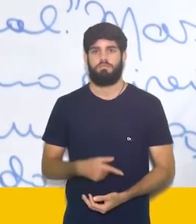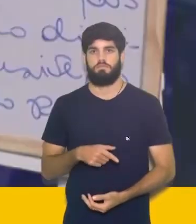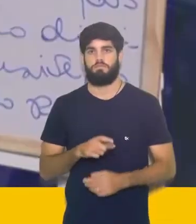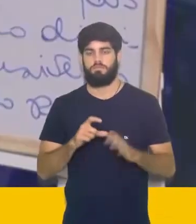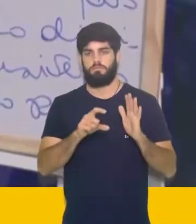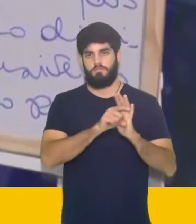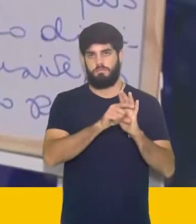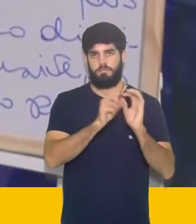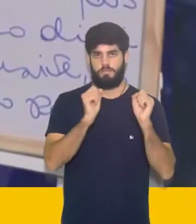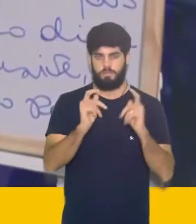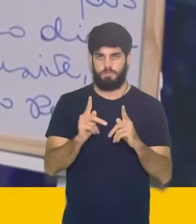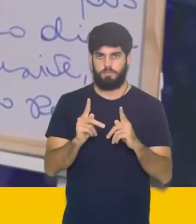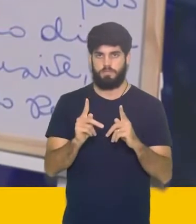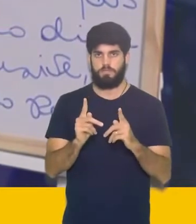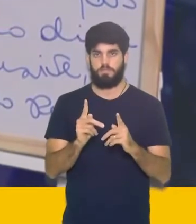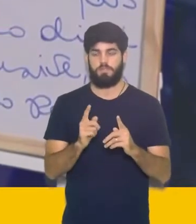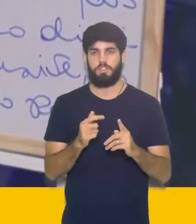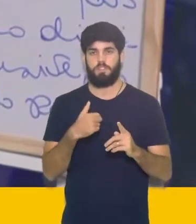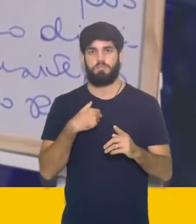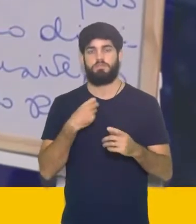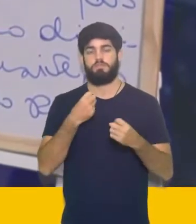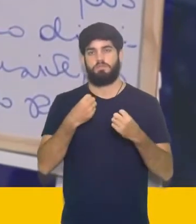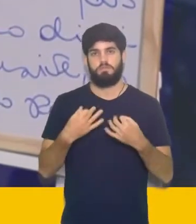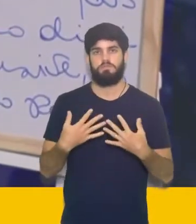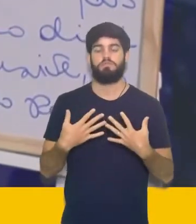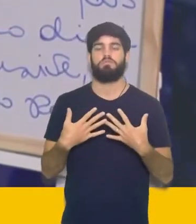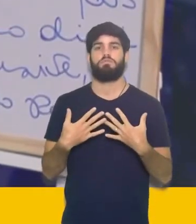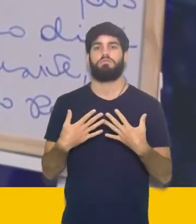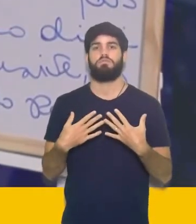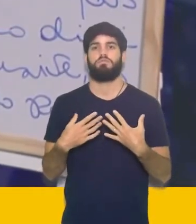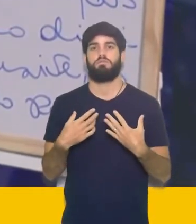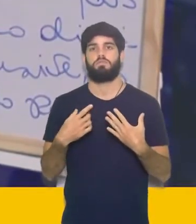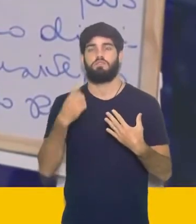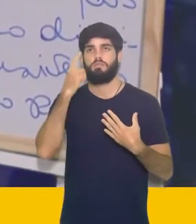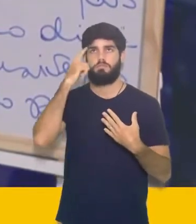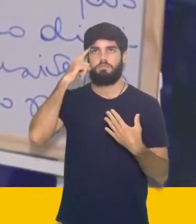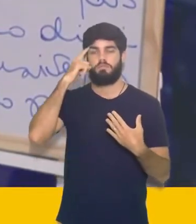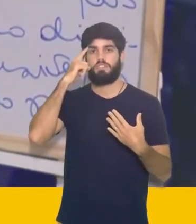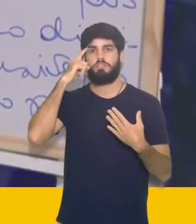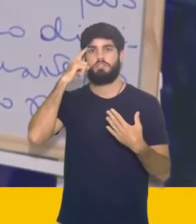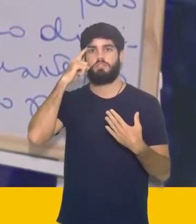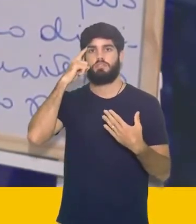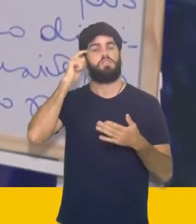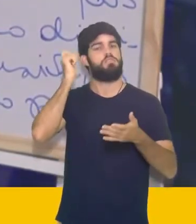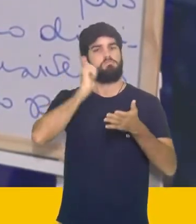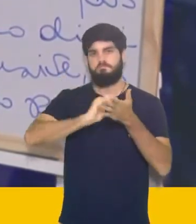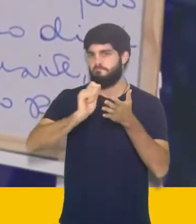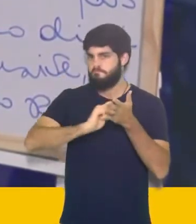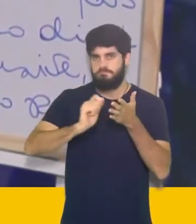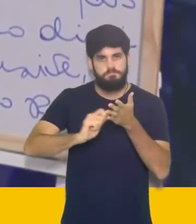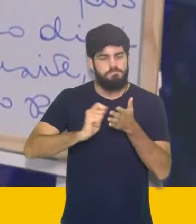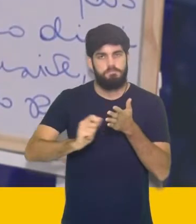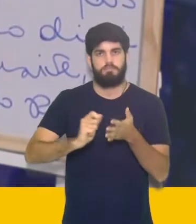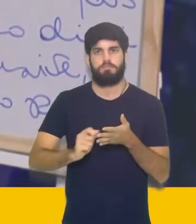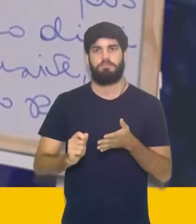aqui meu parágrafo, certo? Como eu disse, pensou, delimitou, desce a